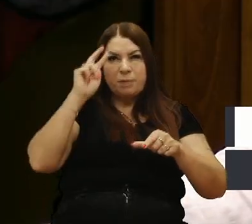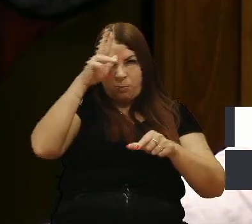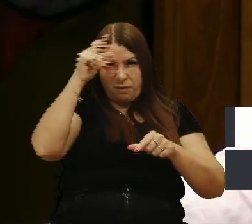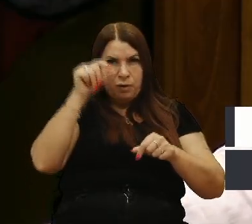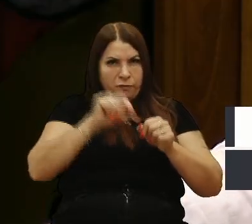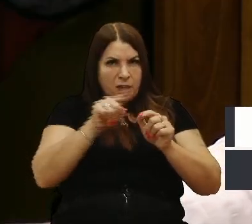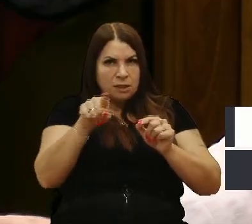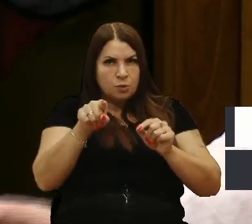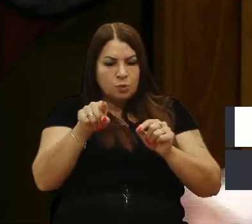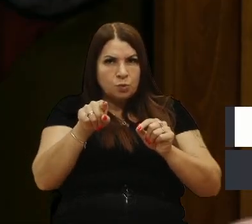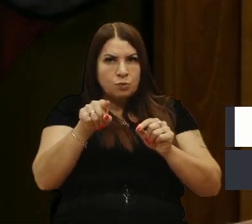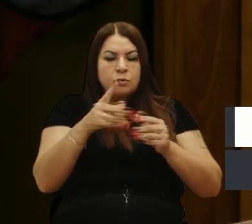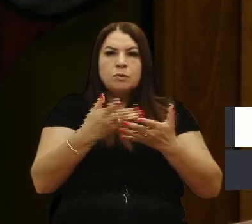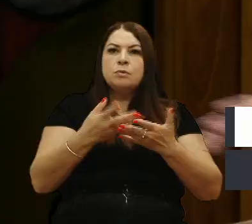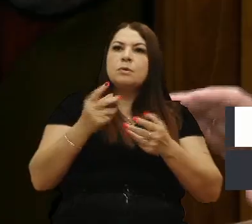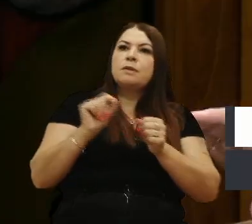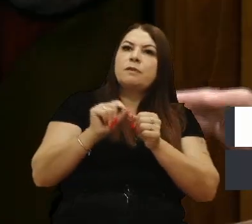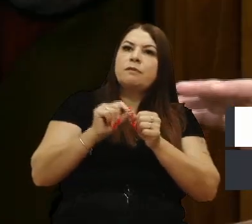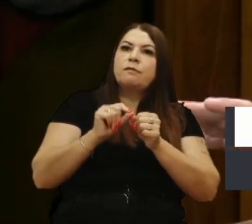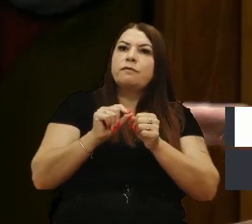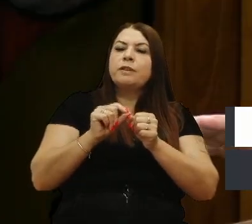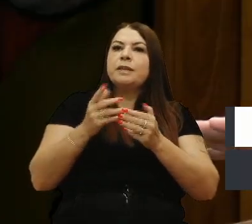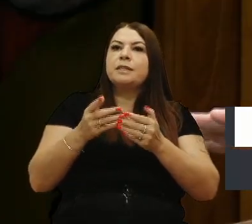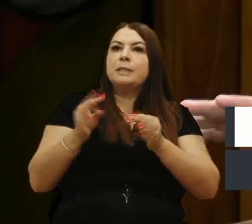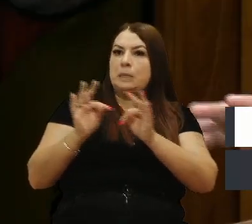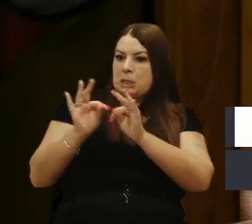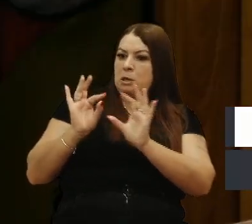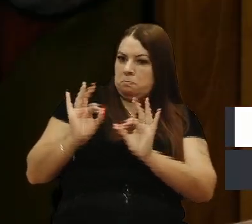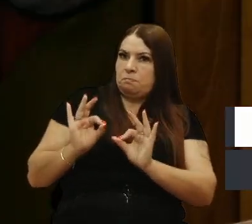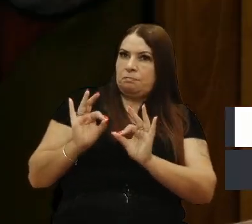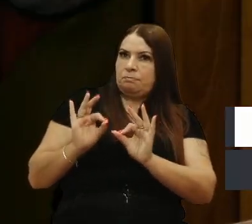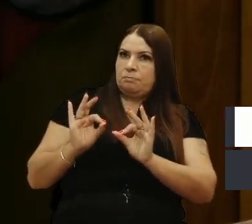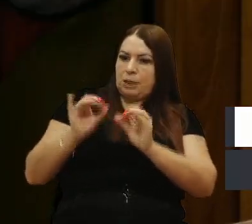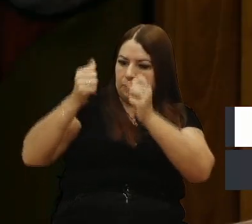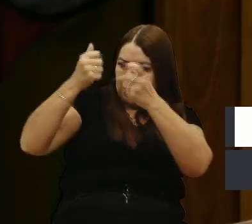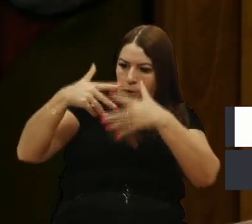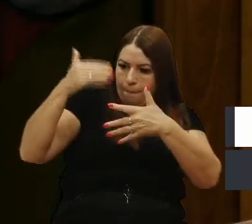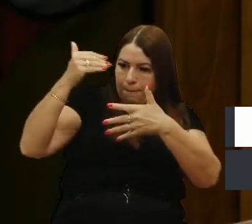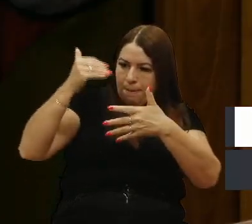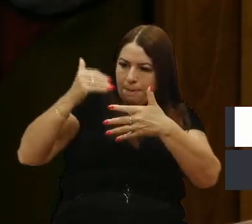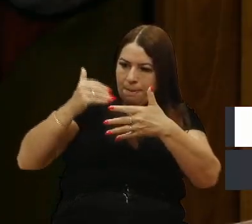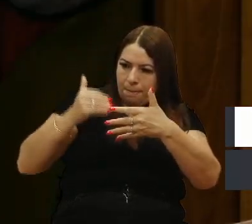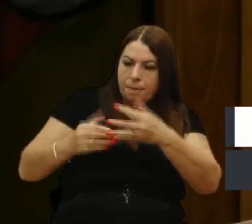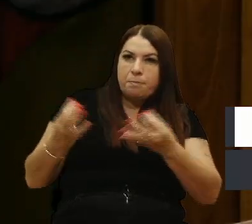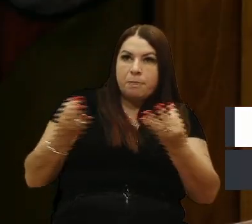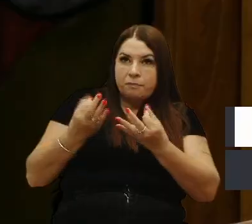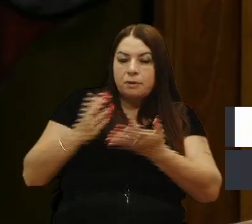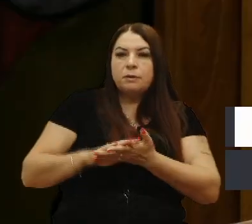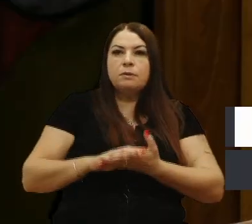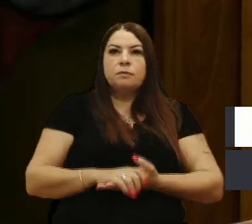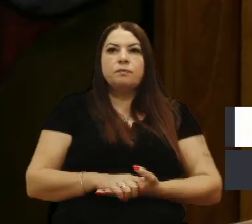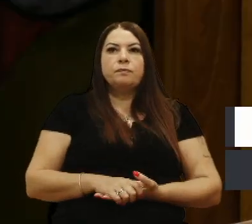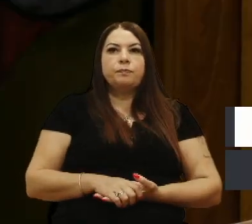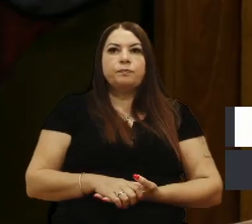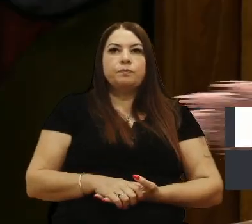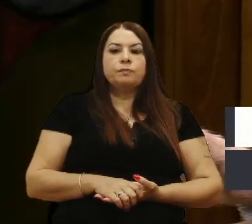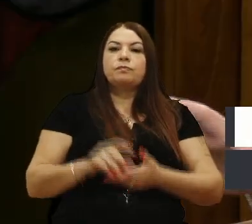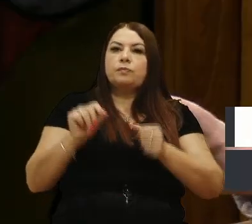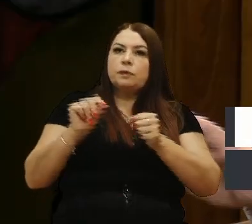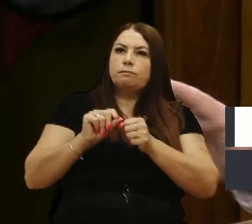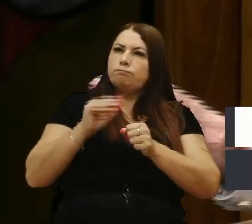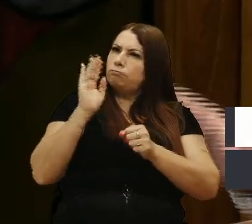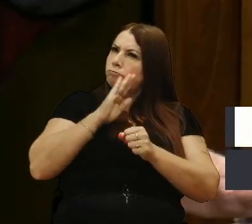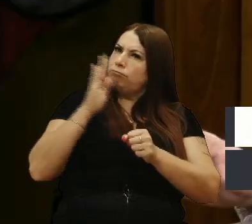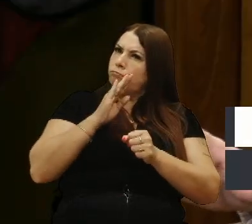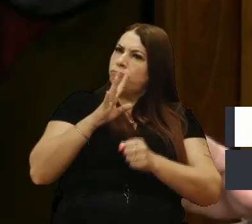dessas. Porque, para fazer isso, ele foi muito técnico. Descreveu a licitação de forma perfeita. Fez com uma